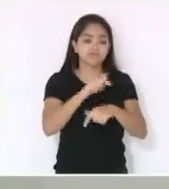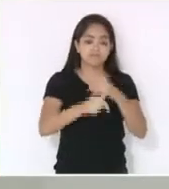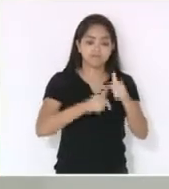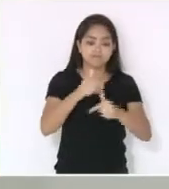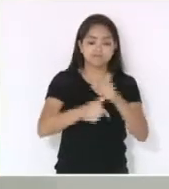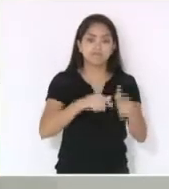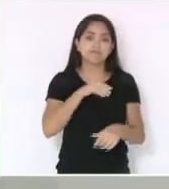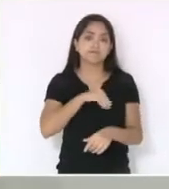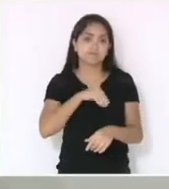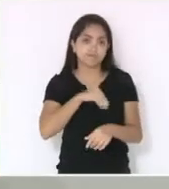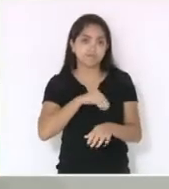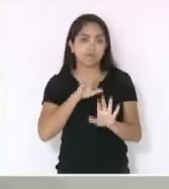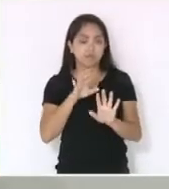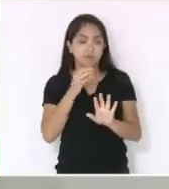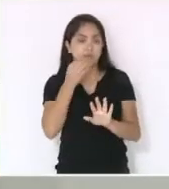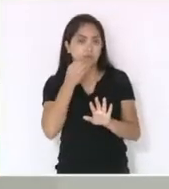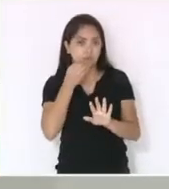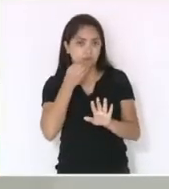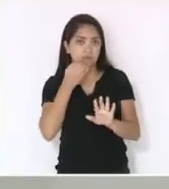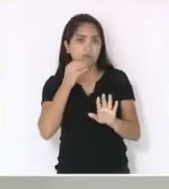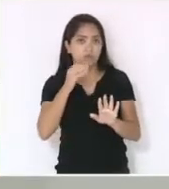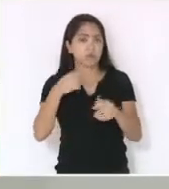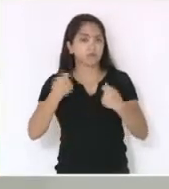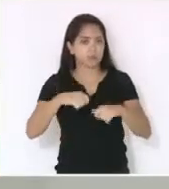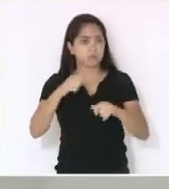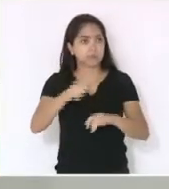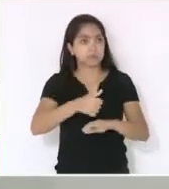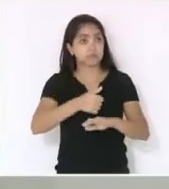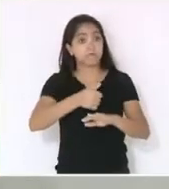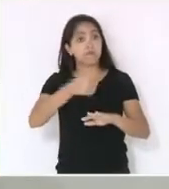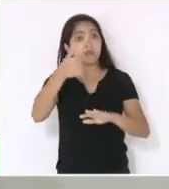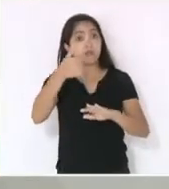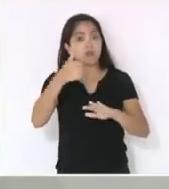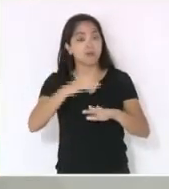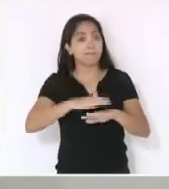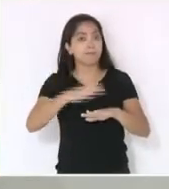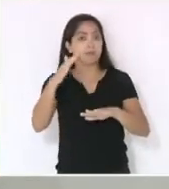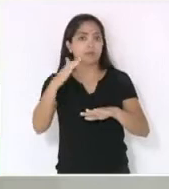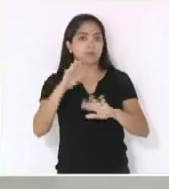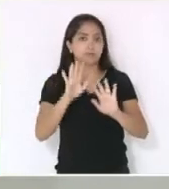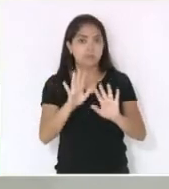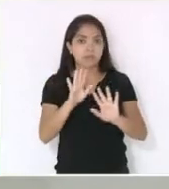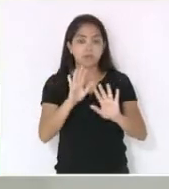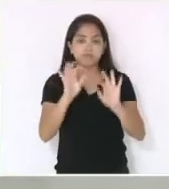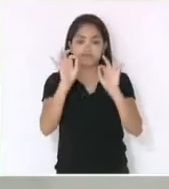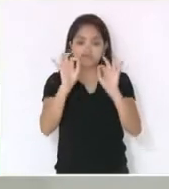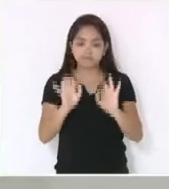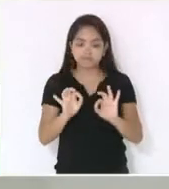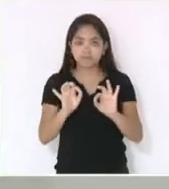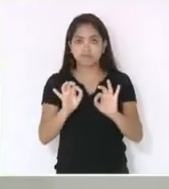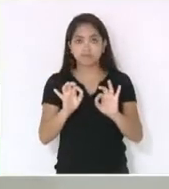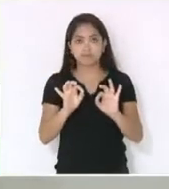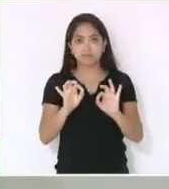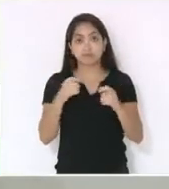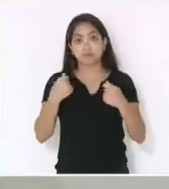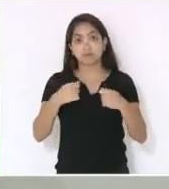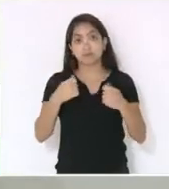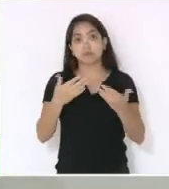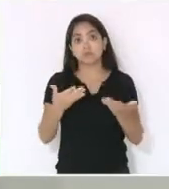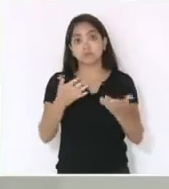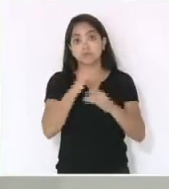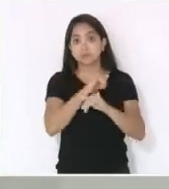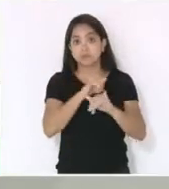lógico que muito ainda temos que melhorar, mas eu creio, tenho a convicção, e não poderia deixar de passar esse momento em